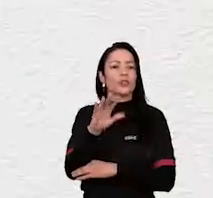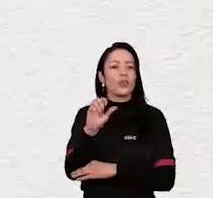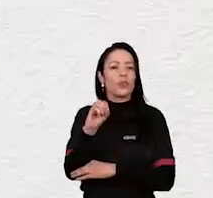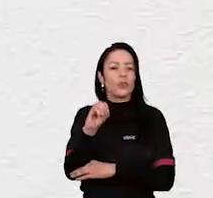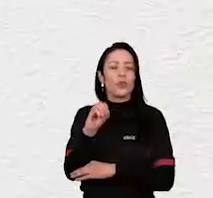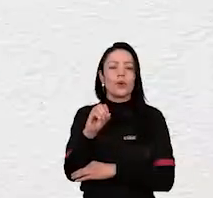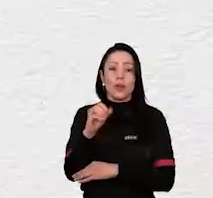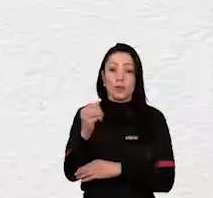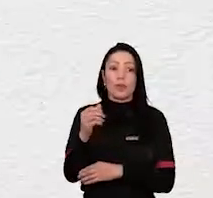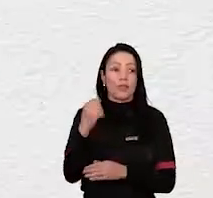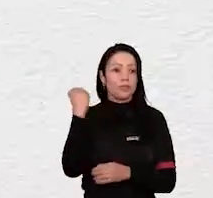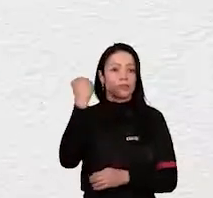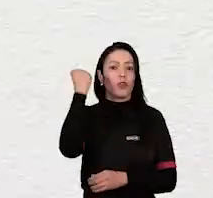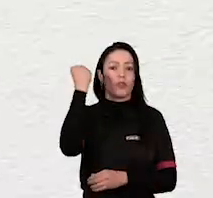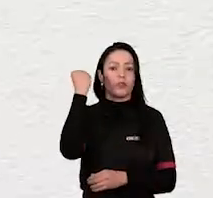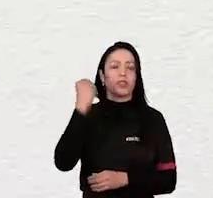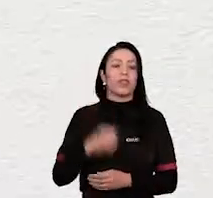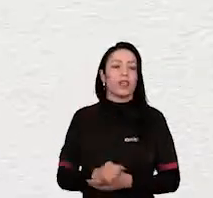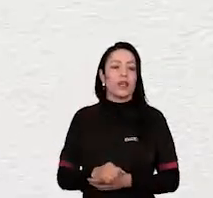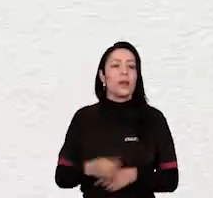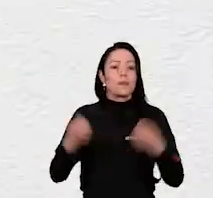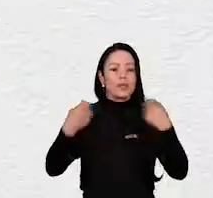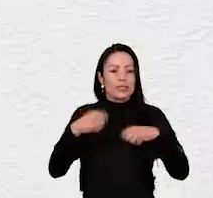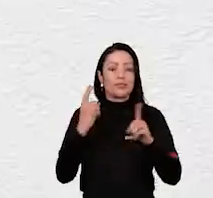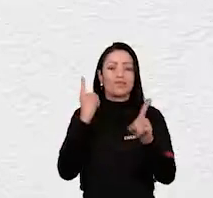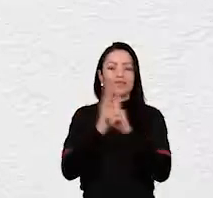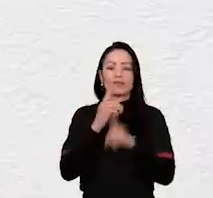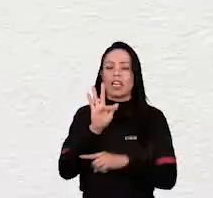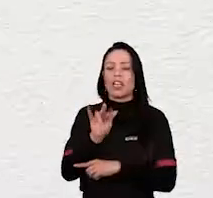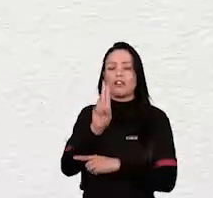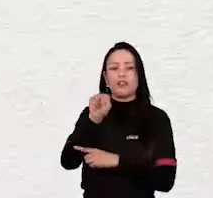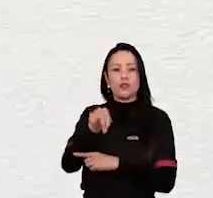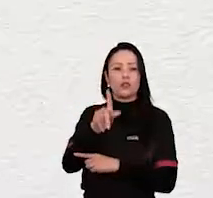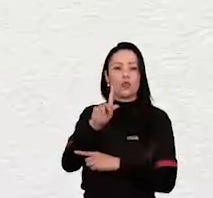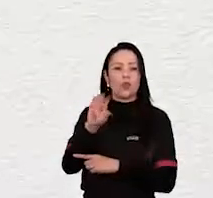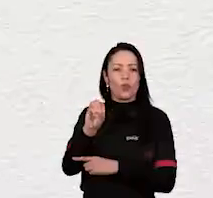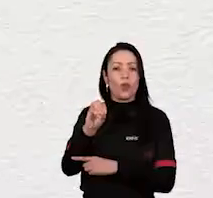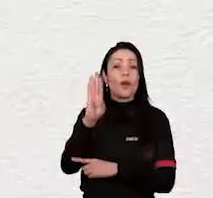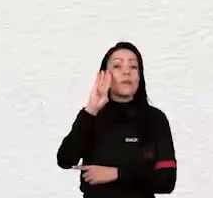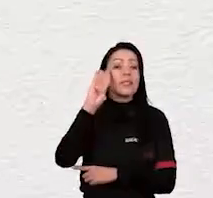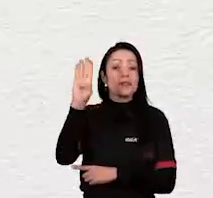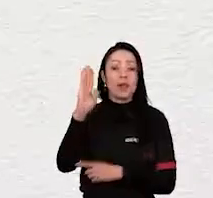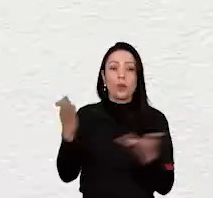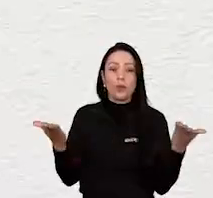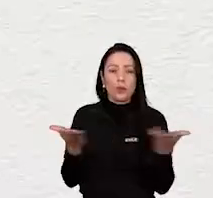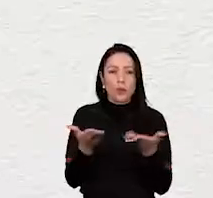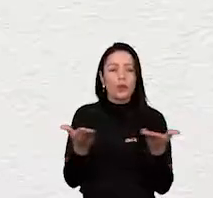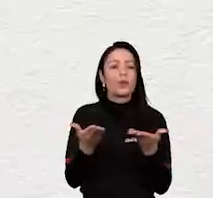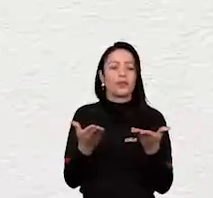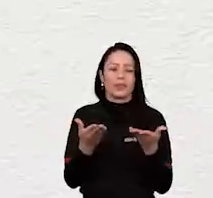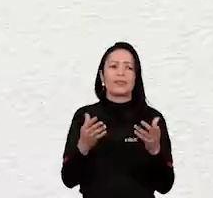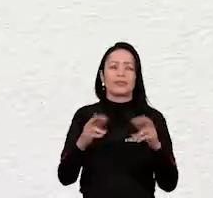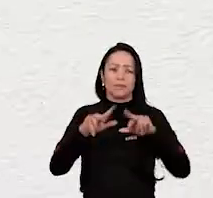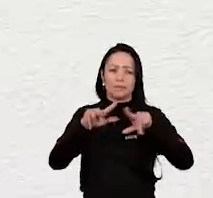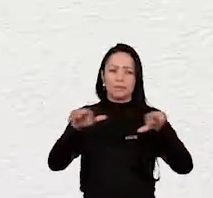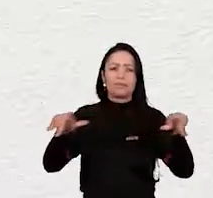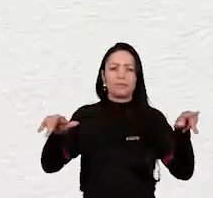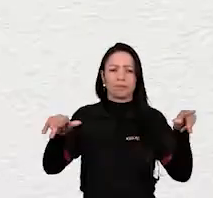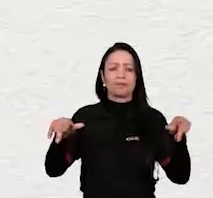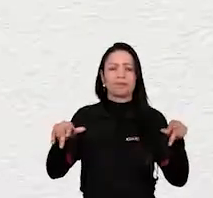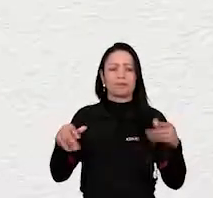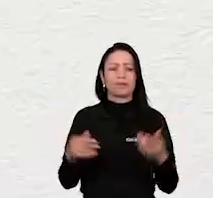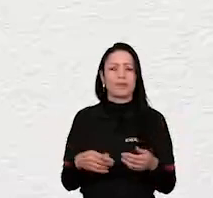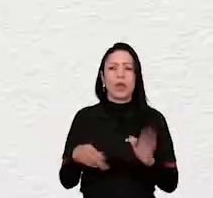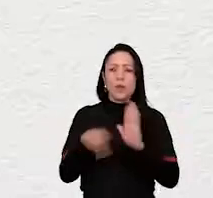de malacésia, que é o principal fungo aí que vem causando, né, a otite fúngicas em